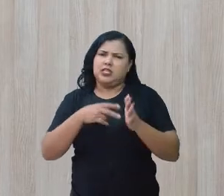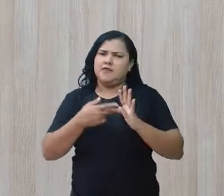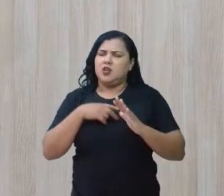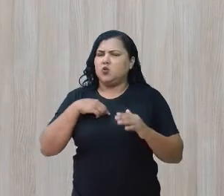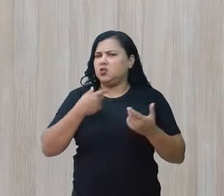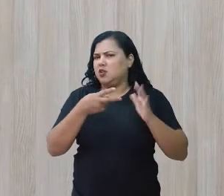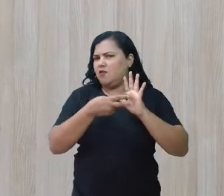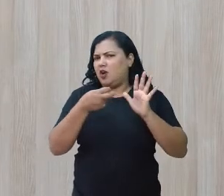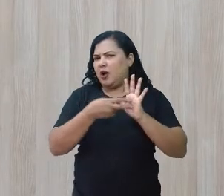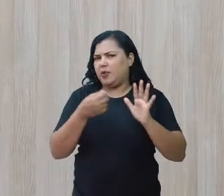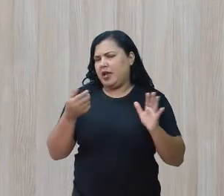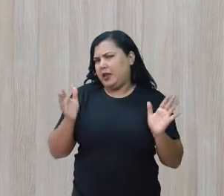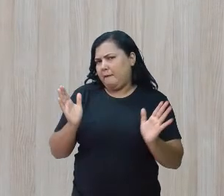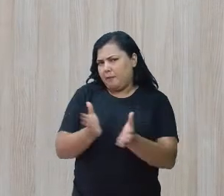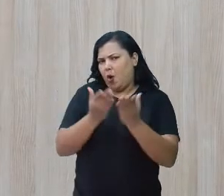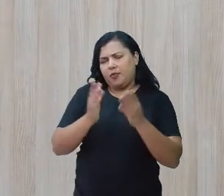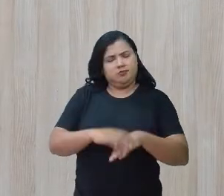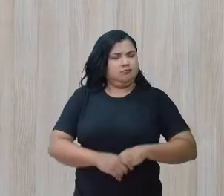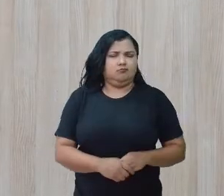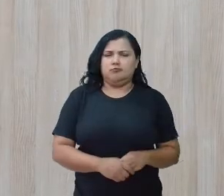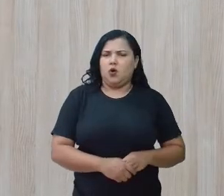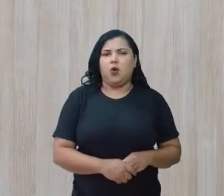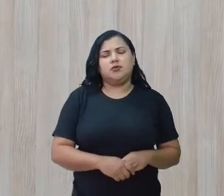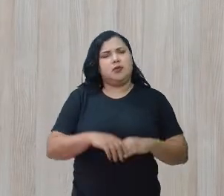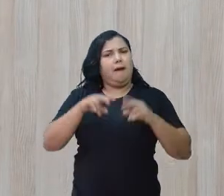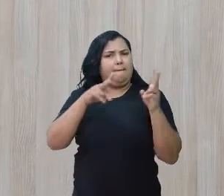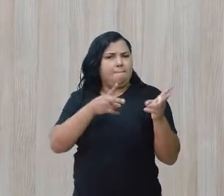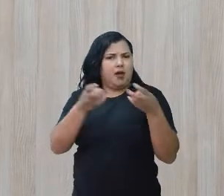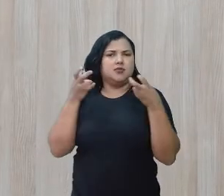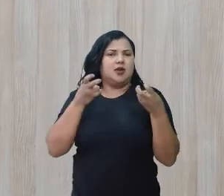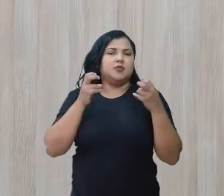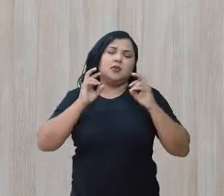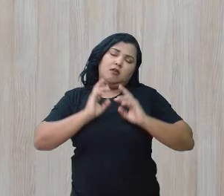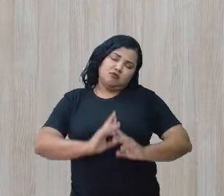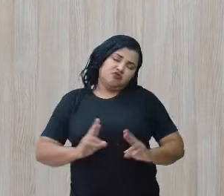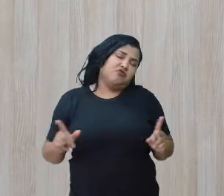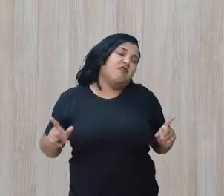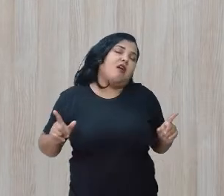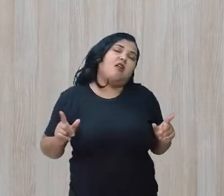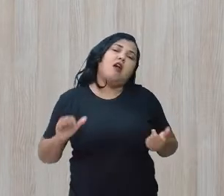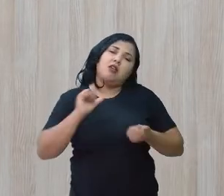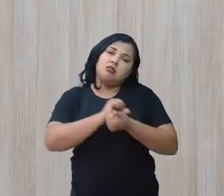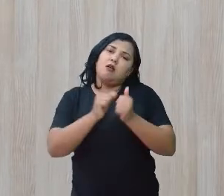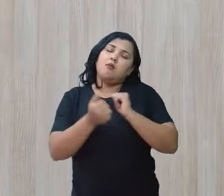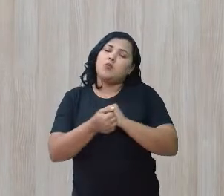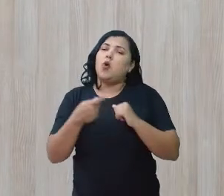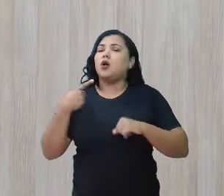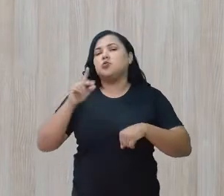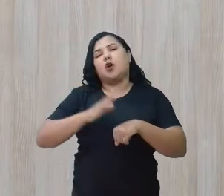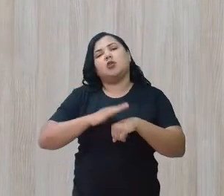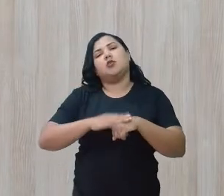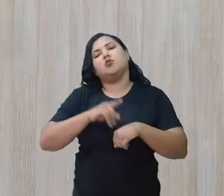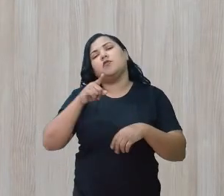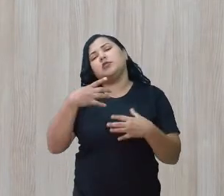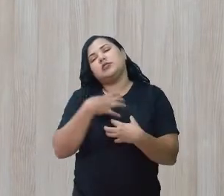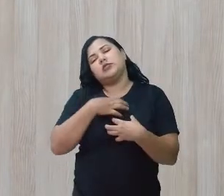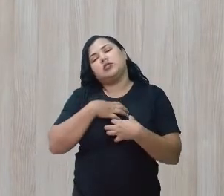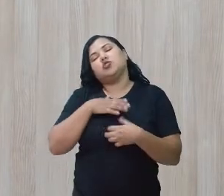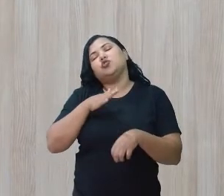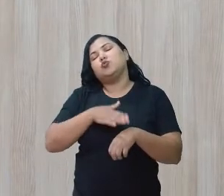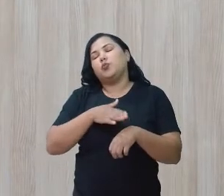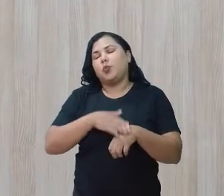o seu vocabulário é pobre. Significa só que você adequou a sua realidade ali, do que você estava